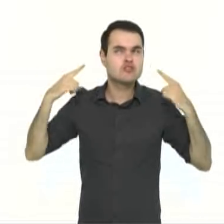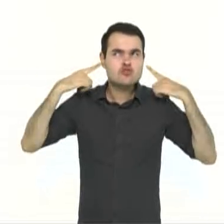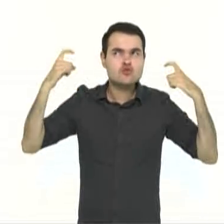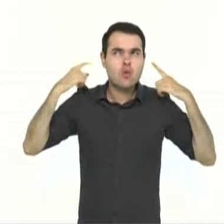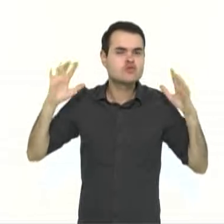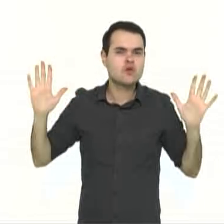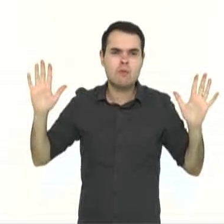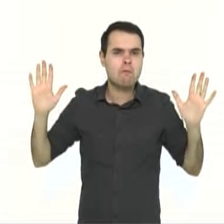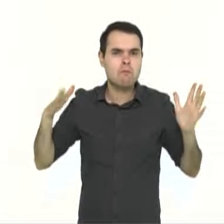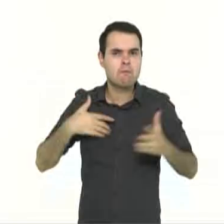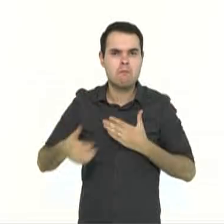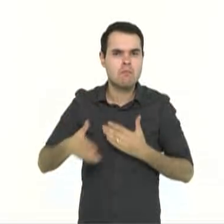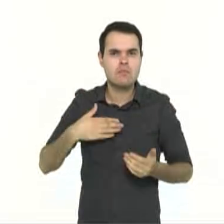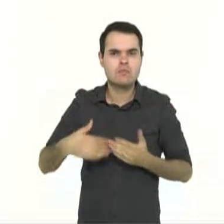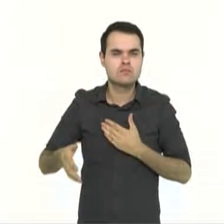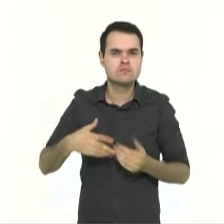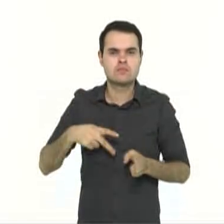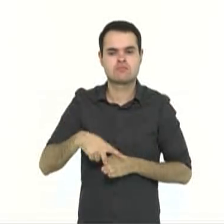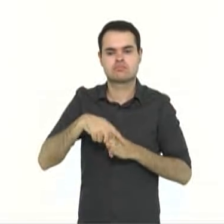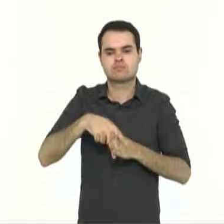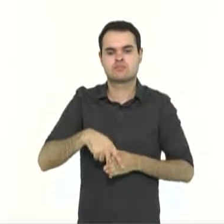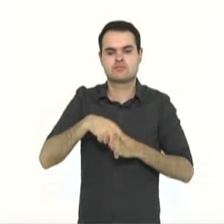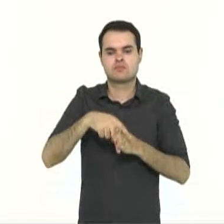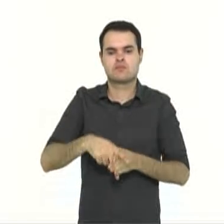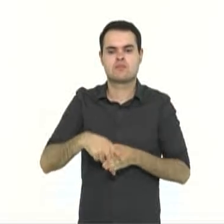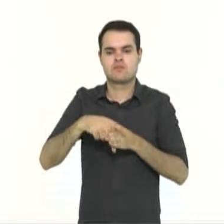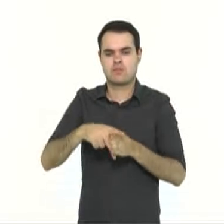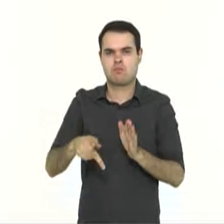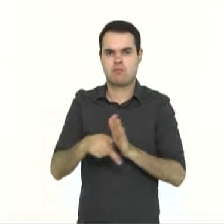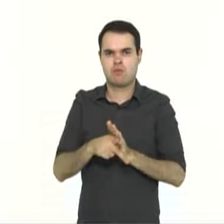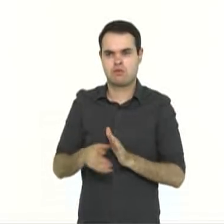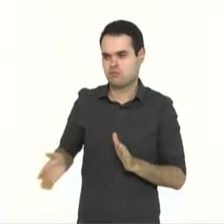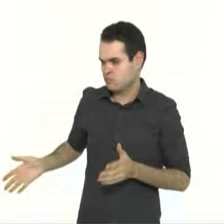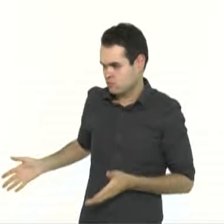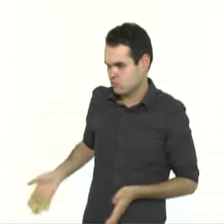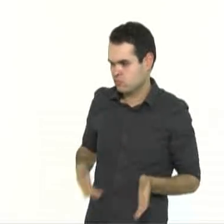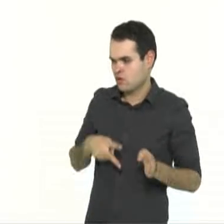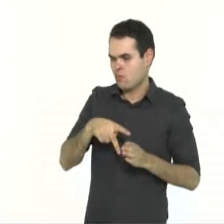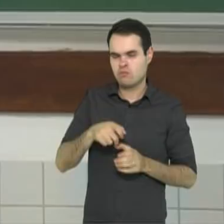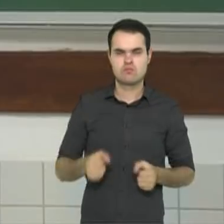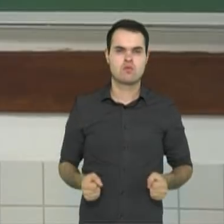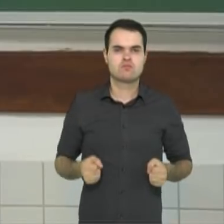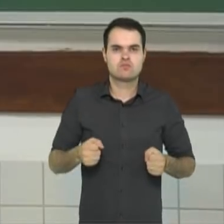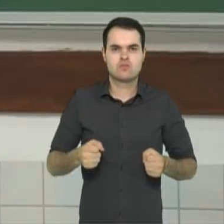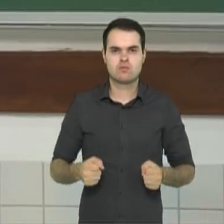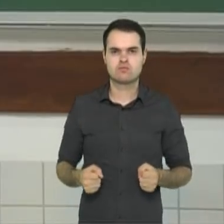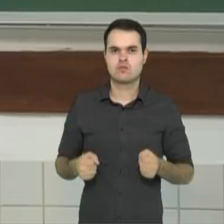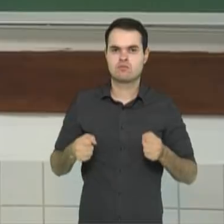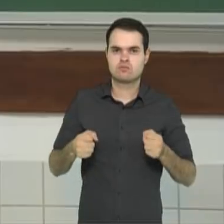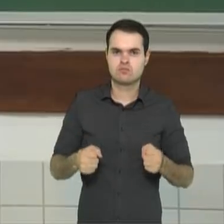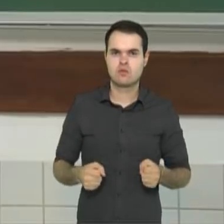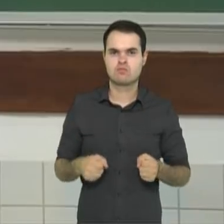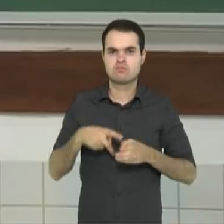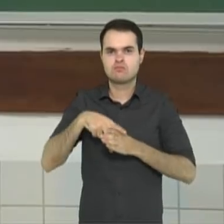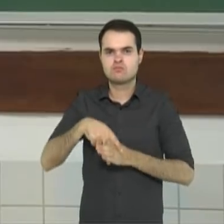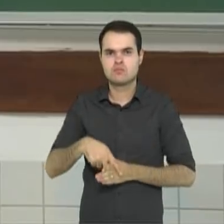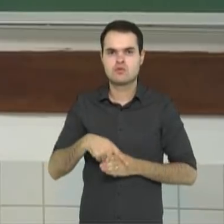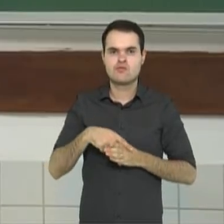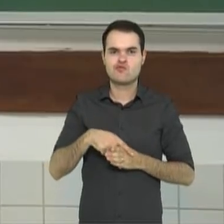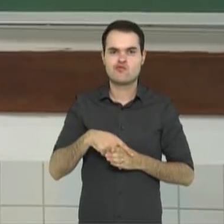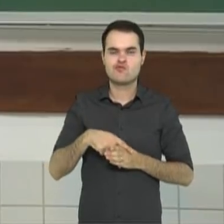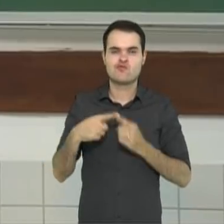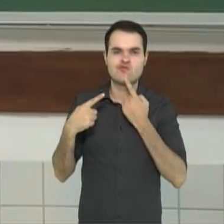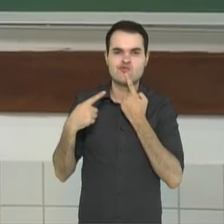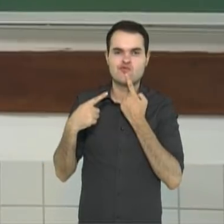quando conduzem o gado pelas pastagens ou para o curral. É um canto como se fosse um assovio, só